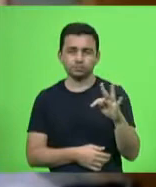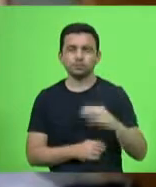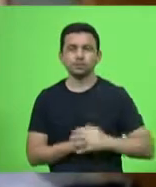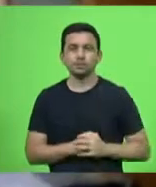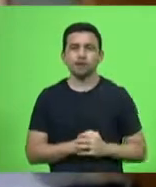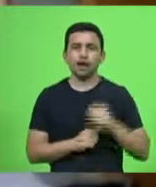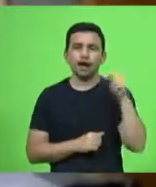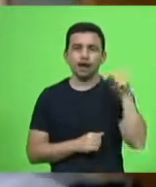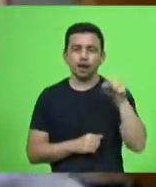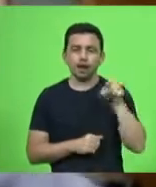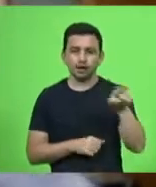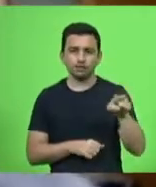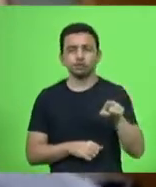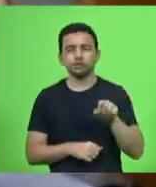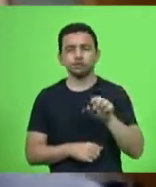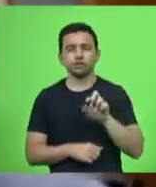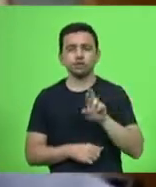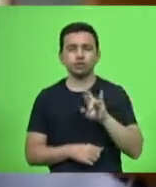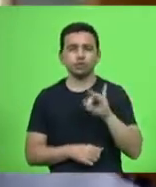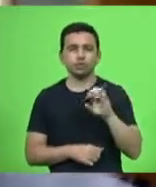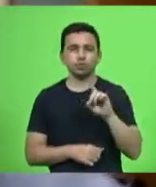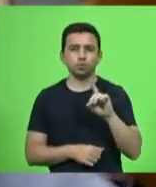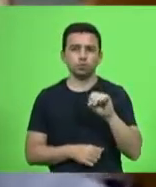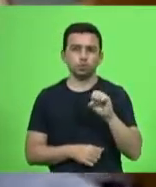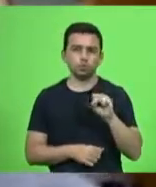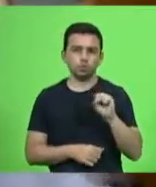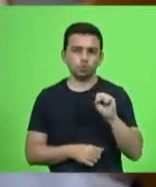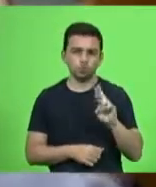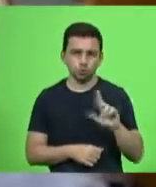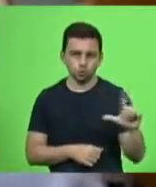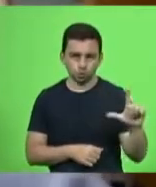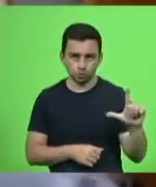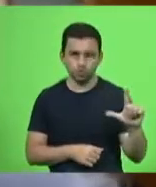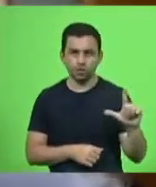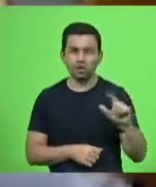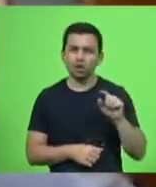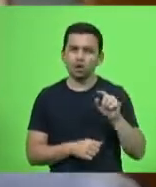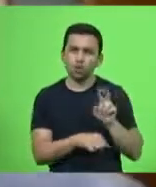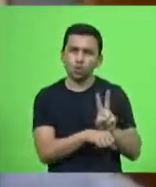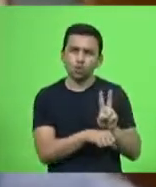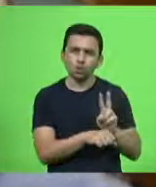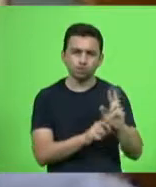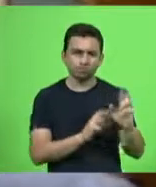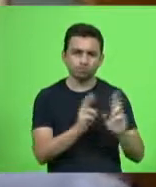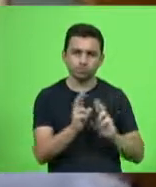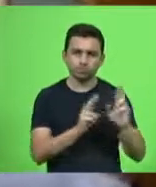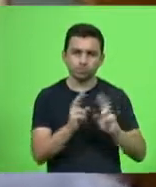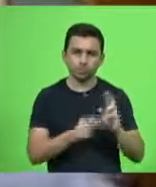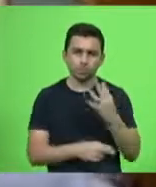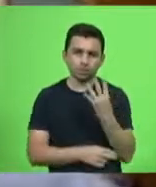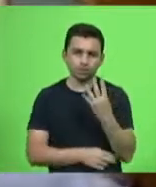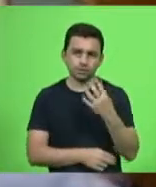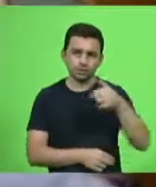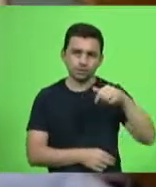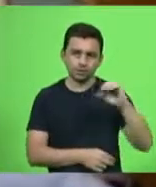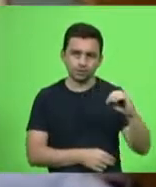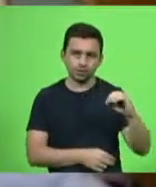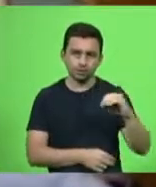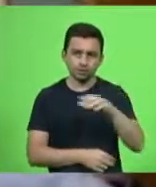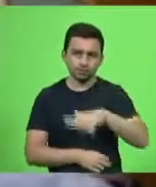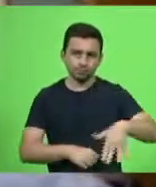aqui em Rio do Sul, que cuida do trecho da 470, aqui em toda a região do Alto Vale,